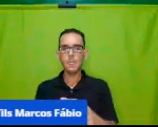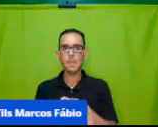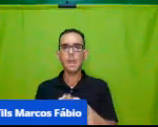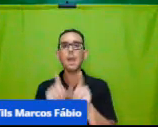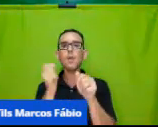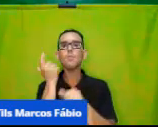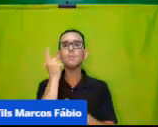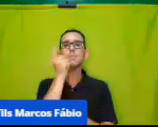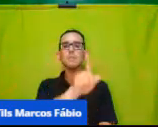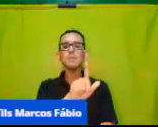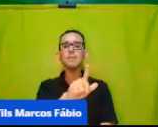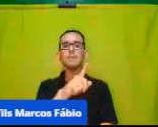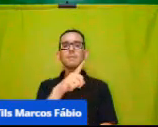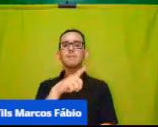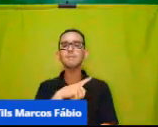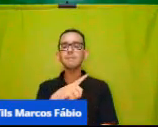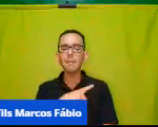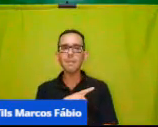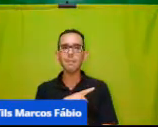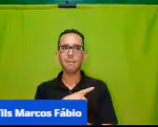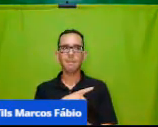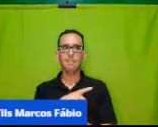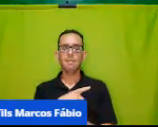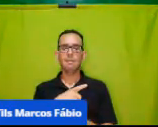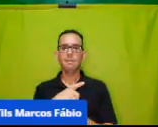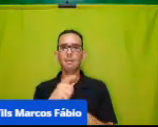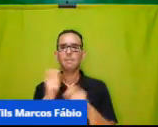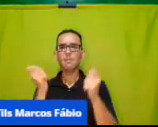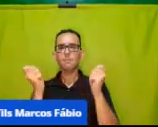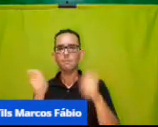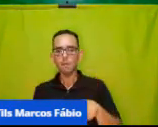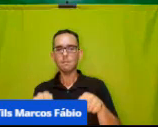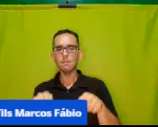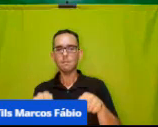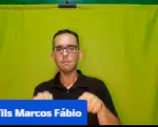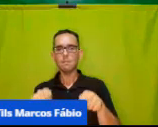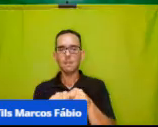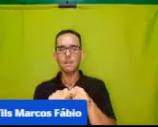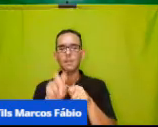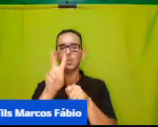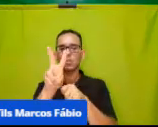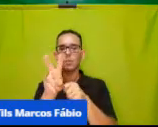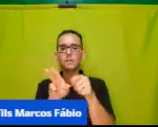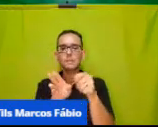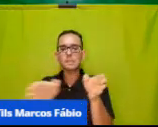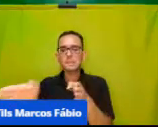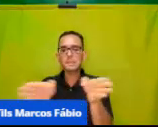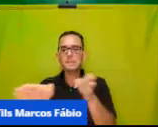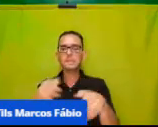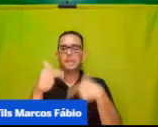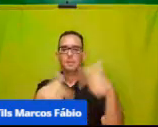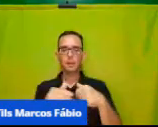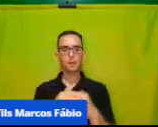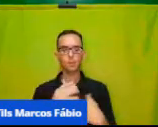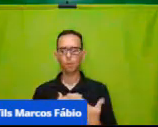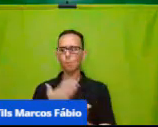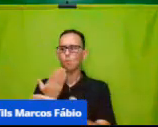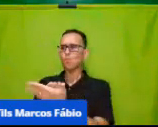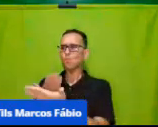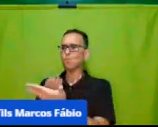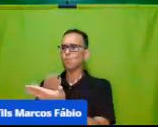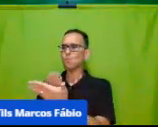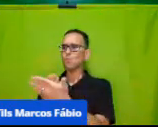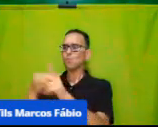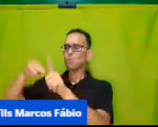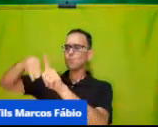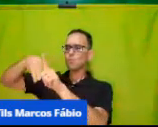diminuir o trabalho para mim, no caso, né? Porque eu teria que fazer 2 trabalhos quando eu acesso o Google Meet e dou uma aula lá ao vivo, né? Não tem essa opção